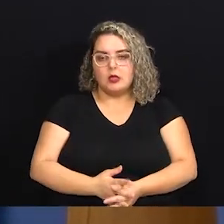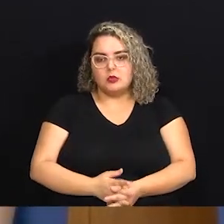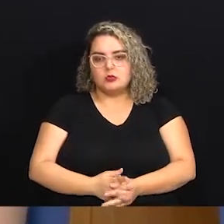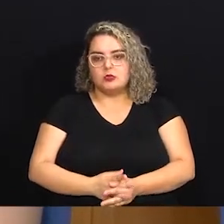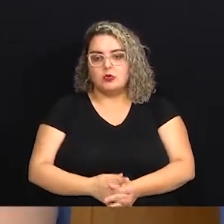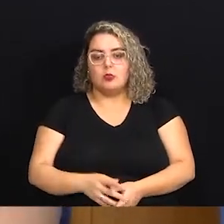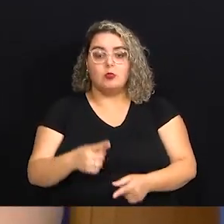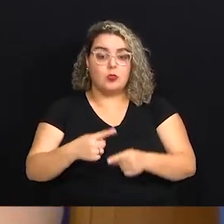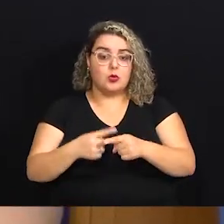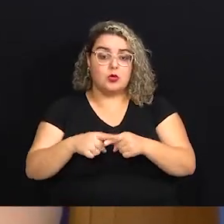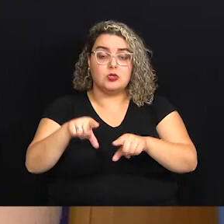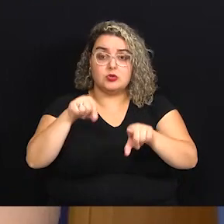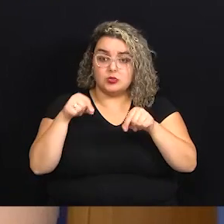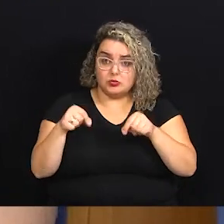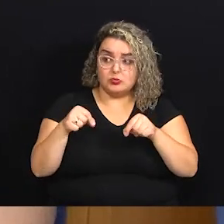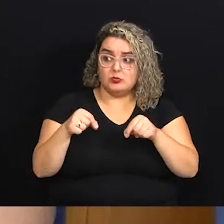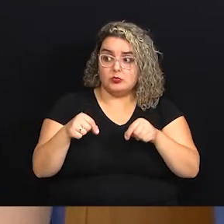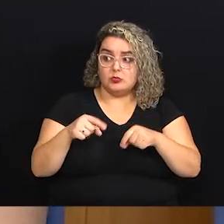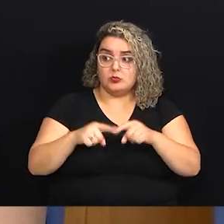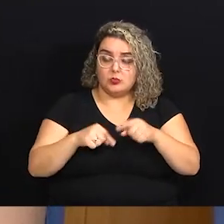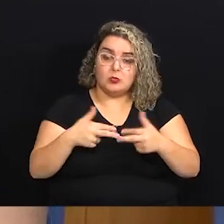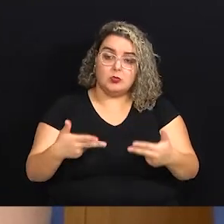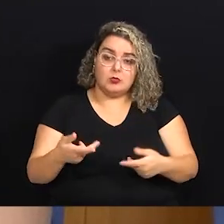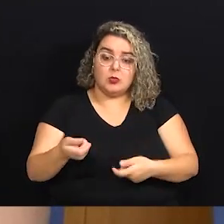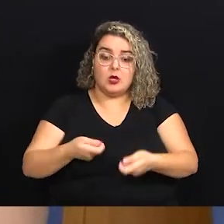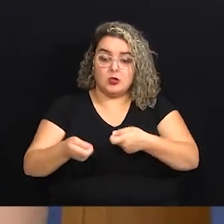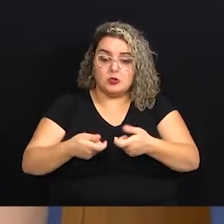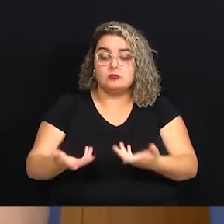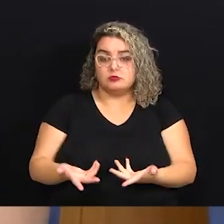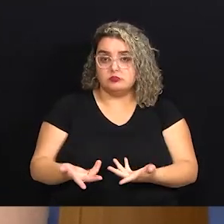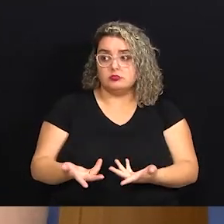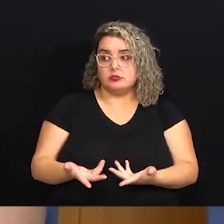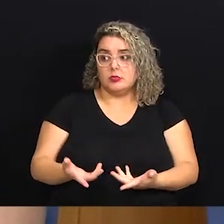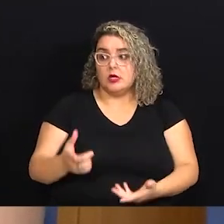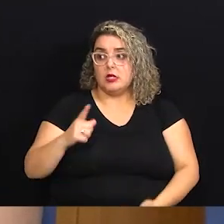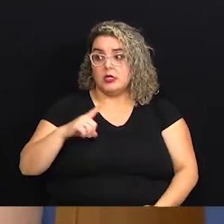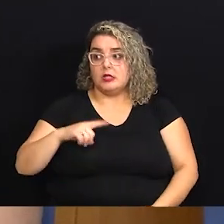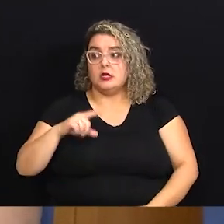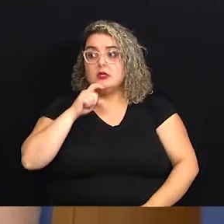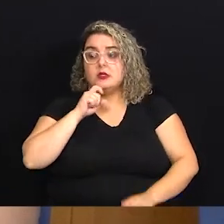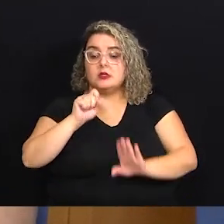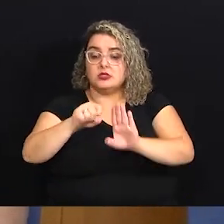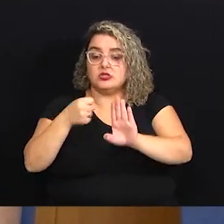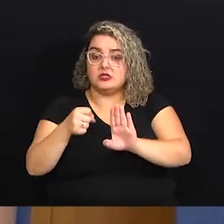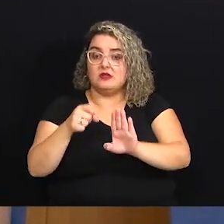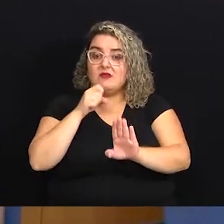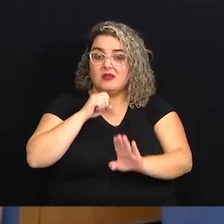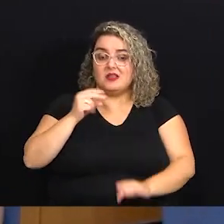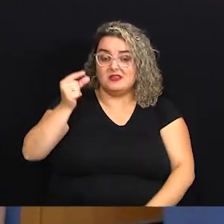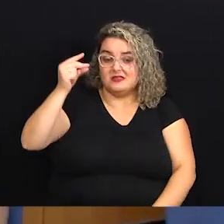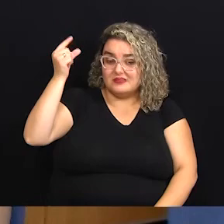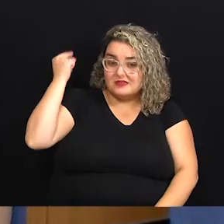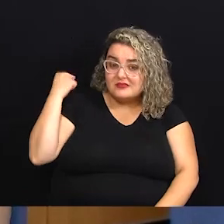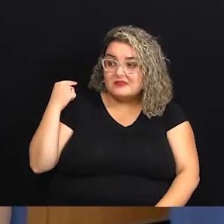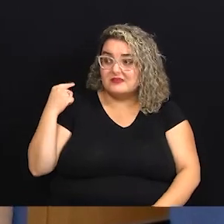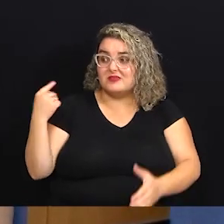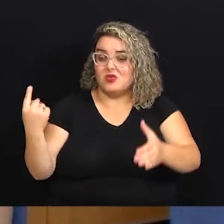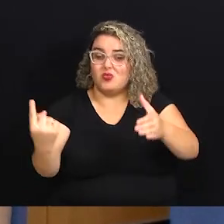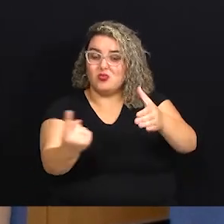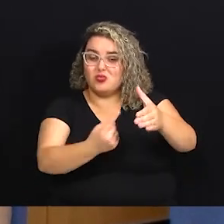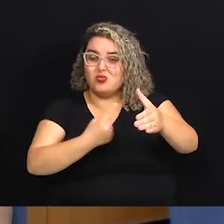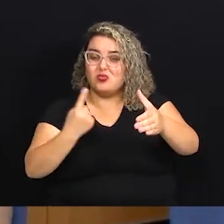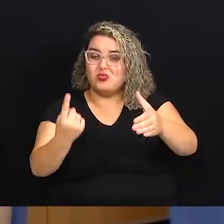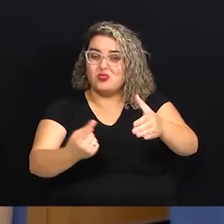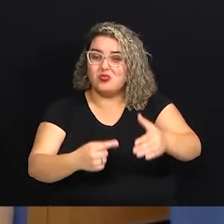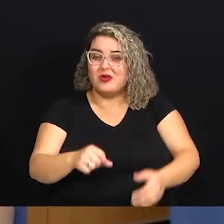caso, porque você vai estar optando por um equipamento mais econômico. Quem tem aquela geladeira velha de anos e anos,